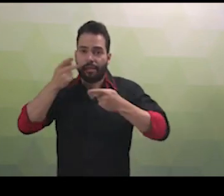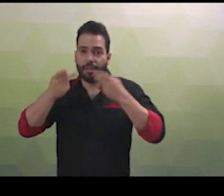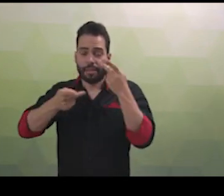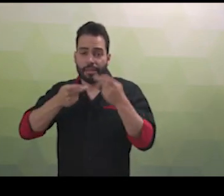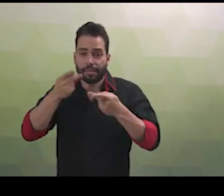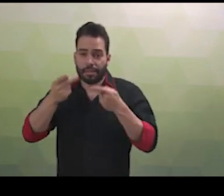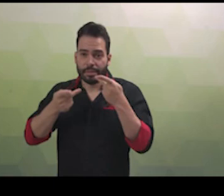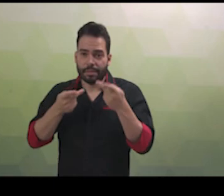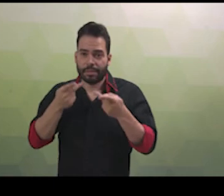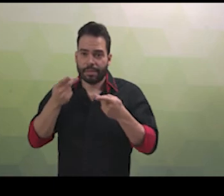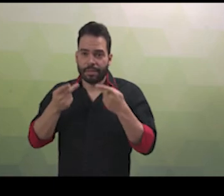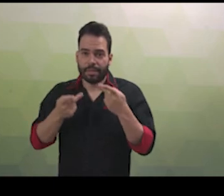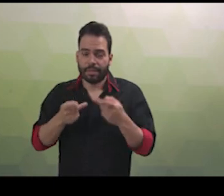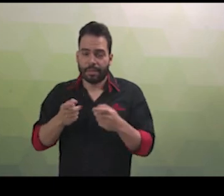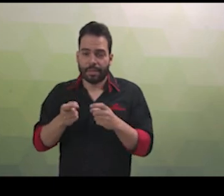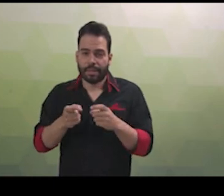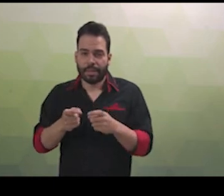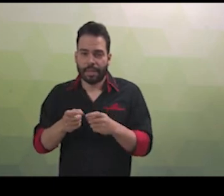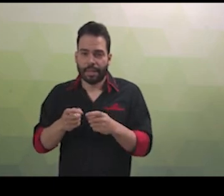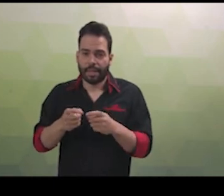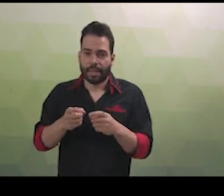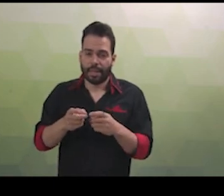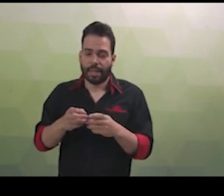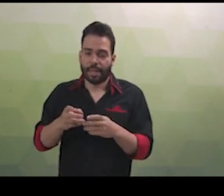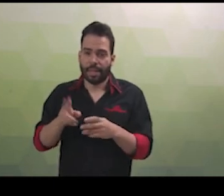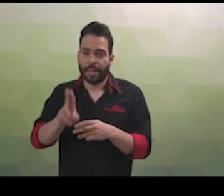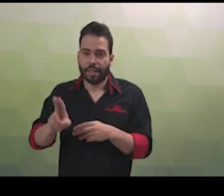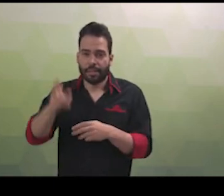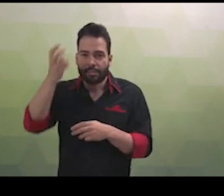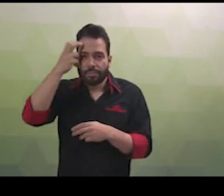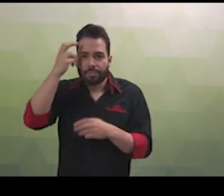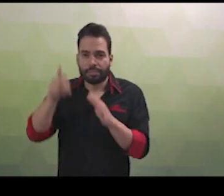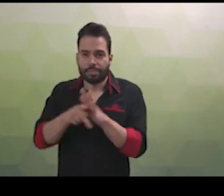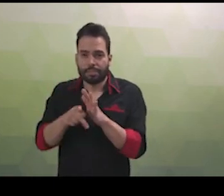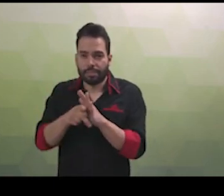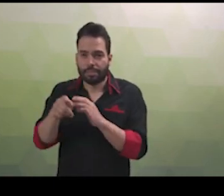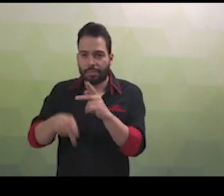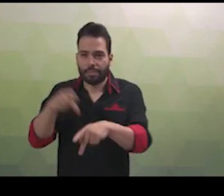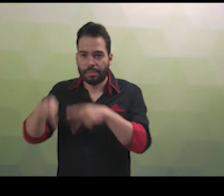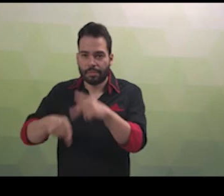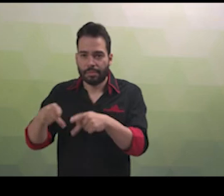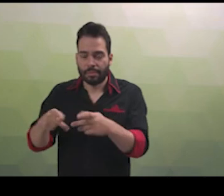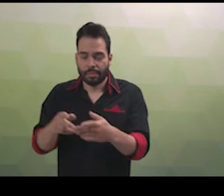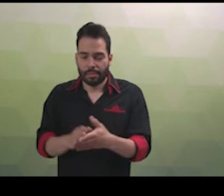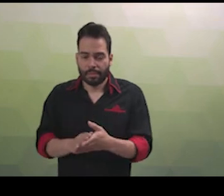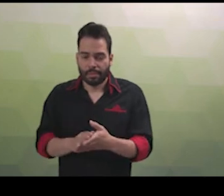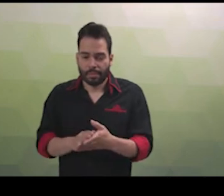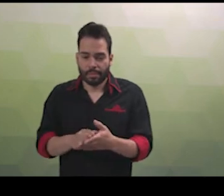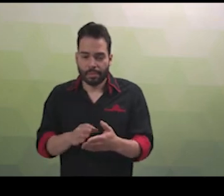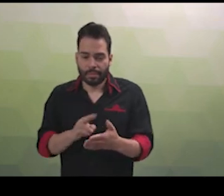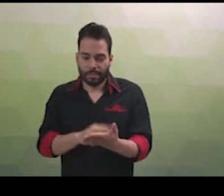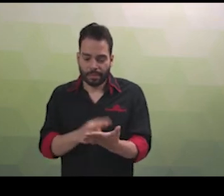oralmente, considerando os padrões de pensamento cultural do público. A tradução não tem flexibilidade de